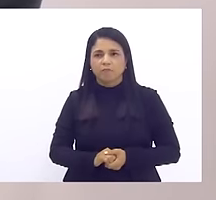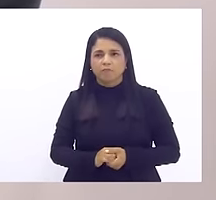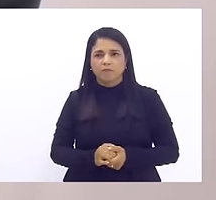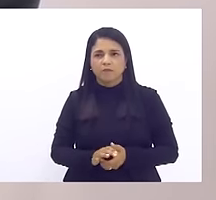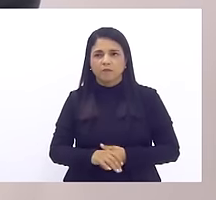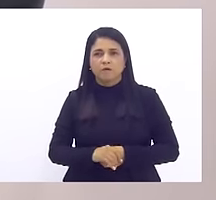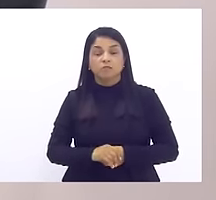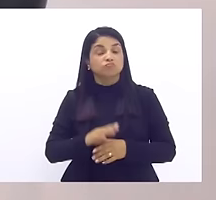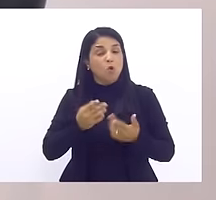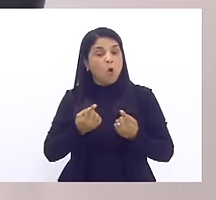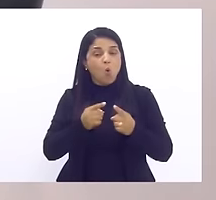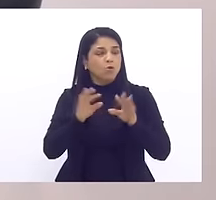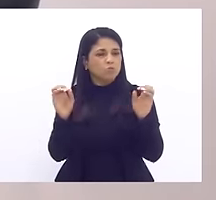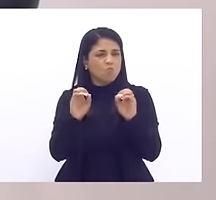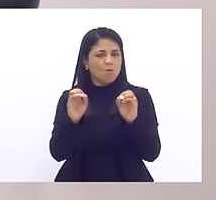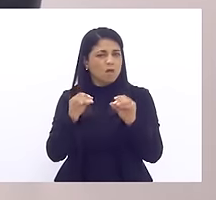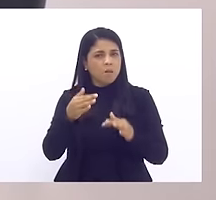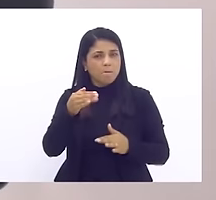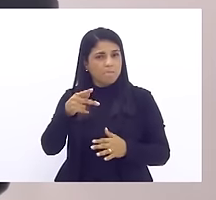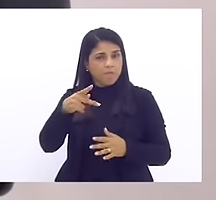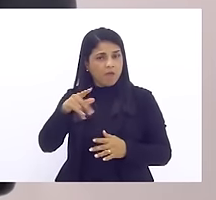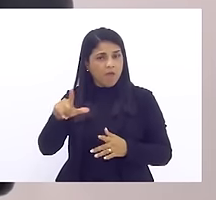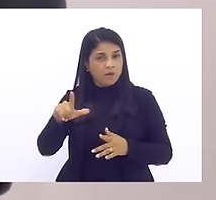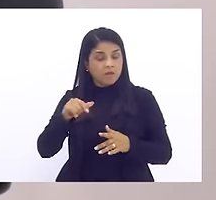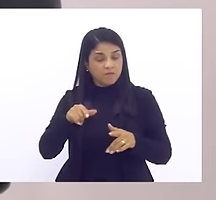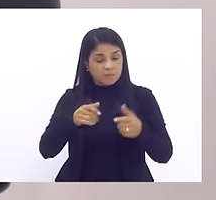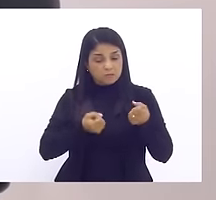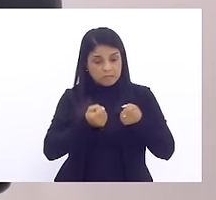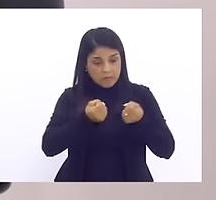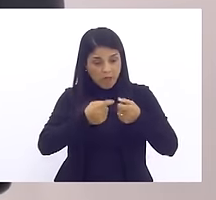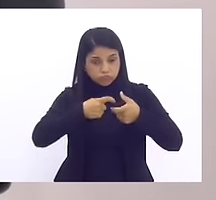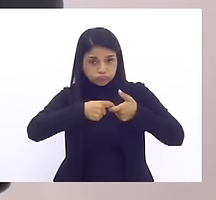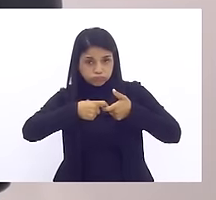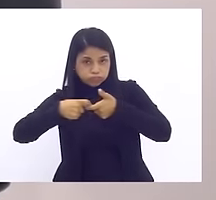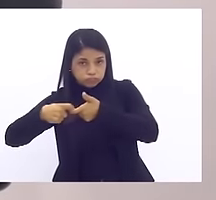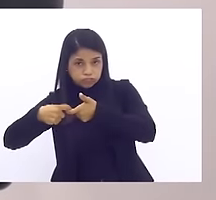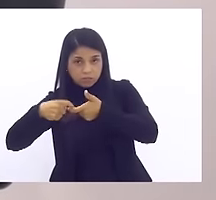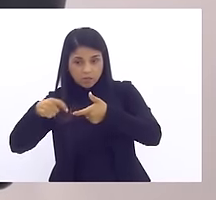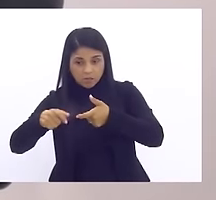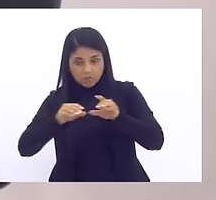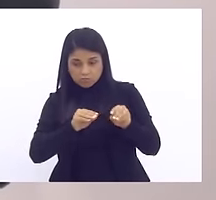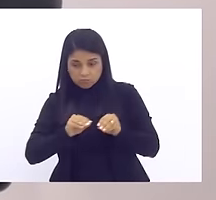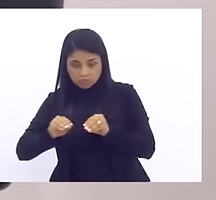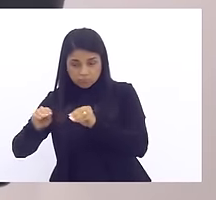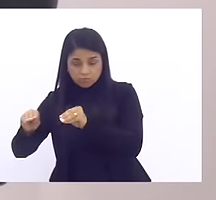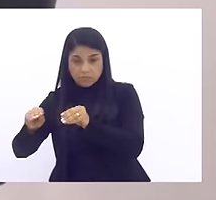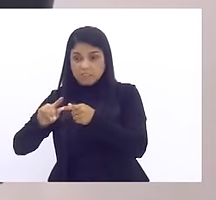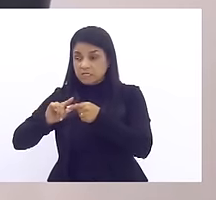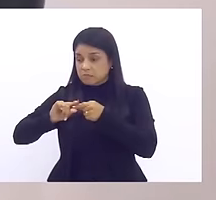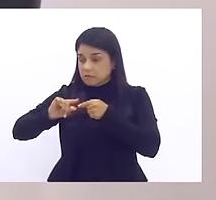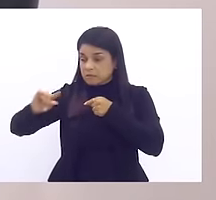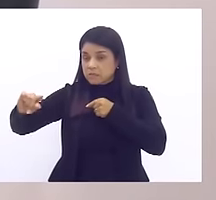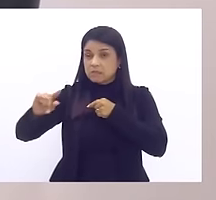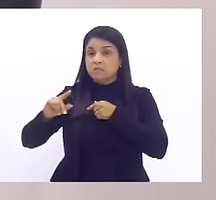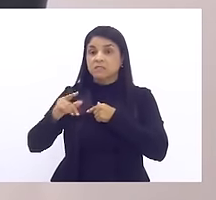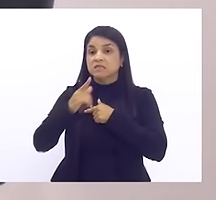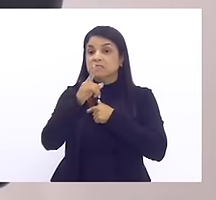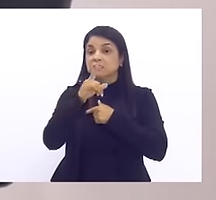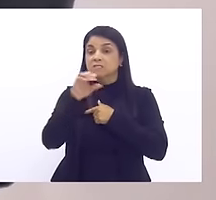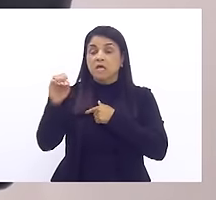nada com a pele não o senhor quer entender Qual é a dinâmica que às vezes o carro do cidadão é rebocado num lugar elevado 100 km de distância só isso